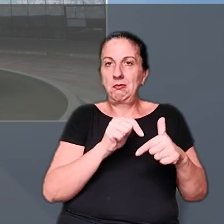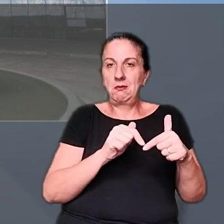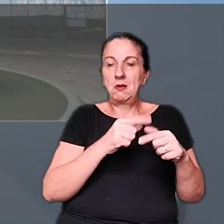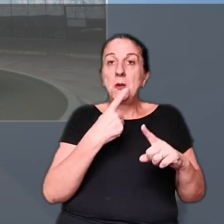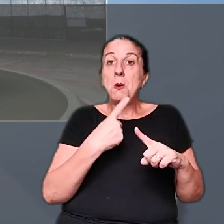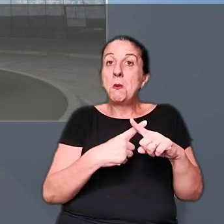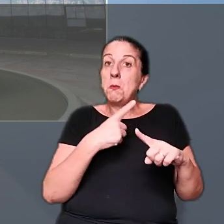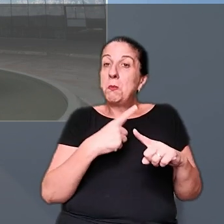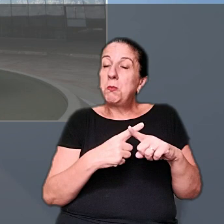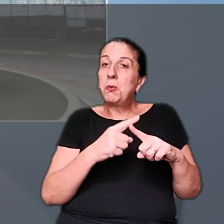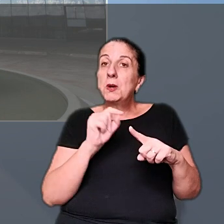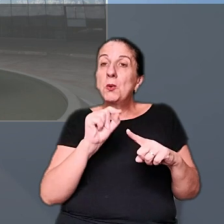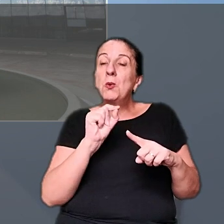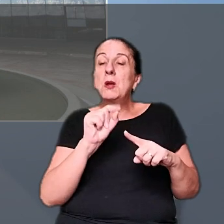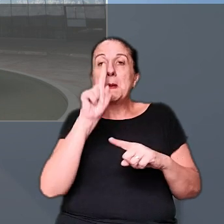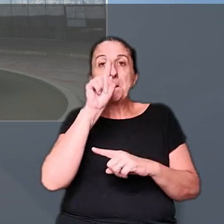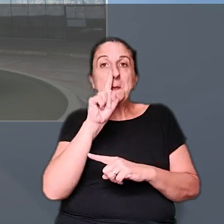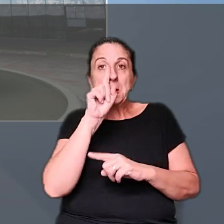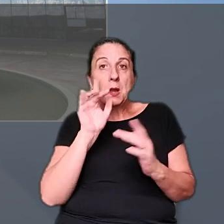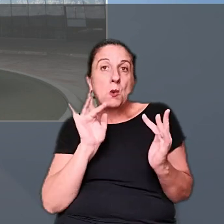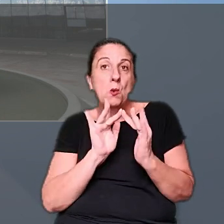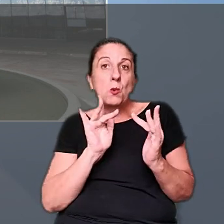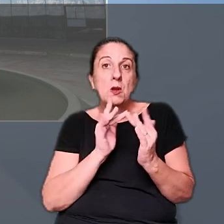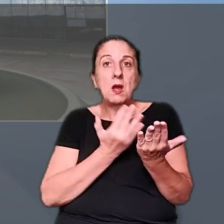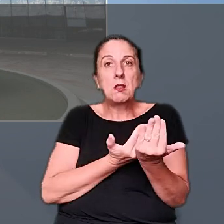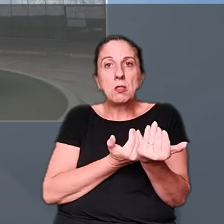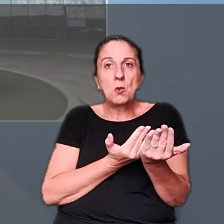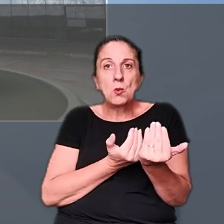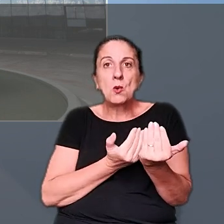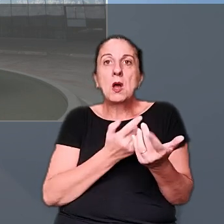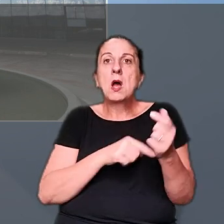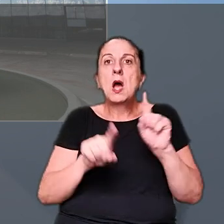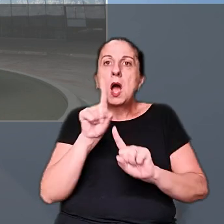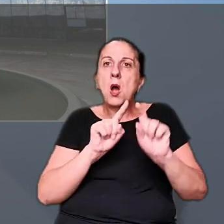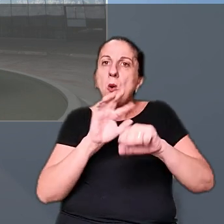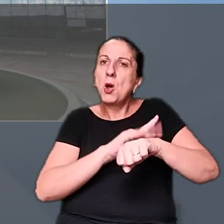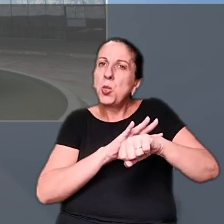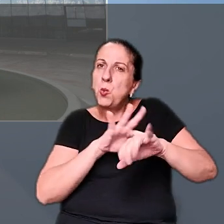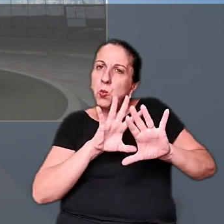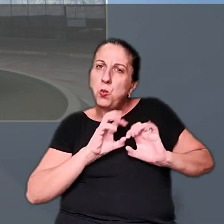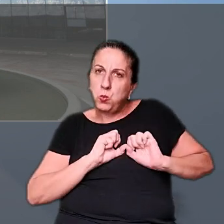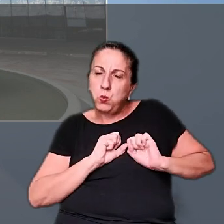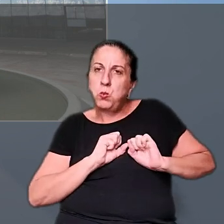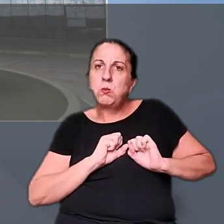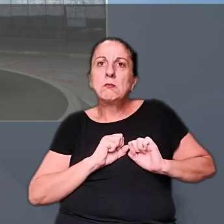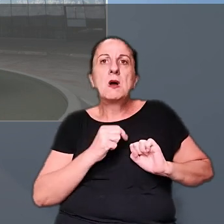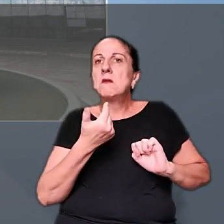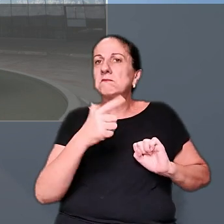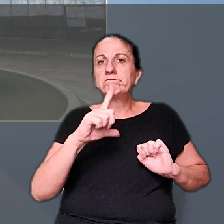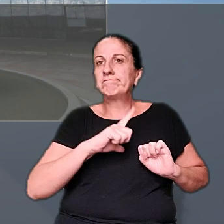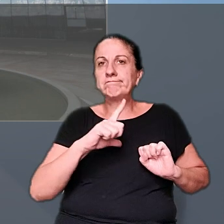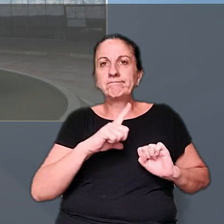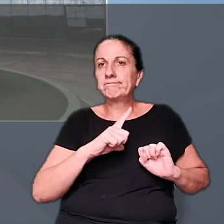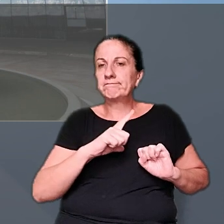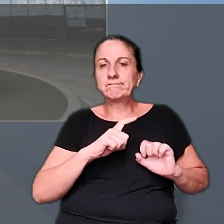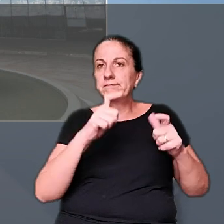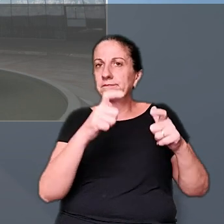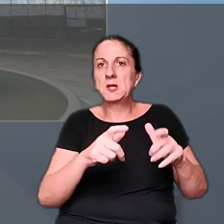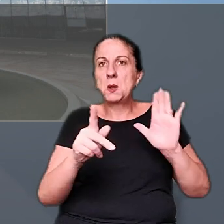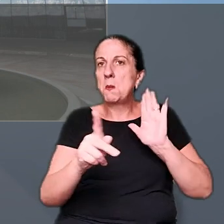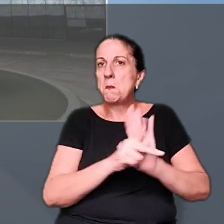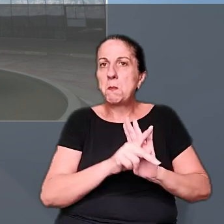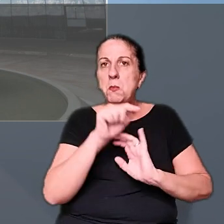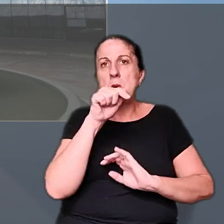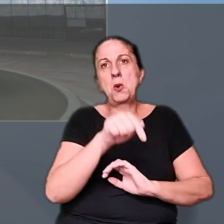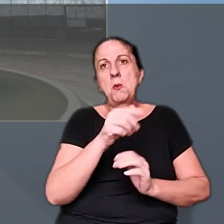de serviços. Isso porque o eventual risco de contato com adolescentes com doenças infecto-contagiosas não ocorre